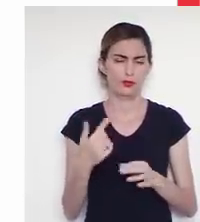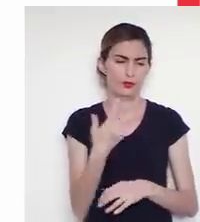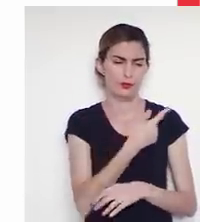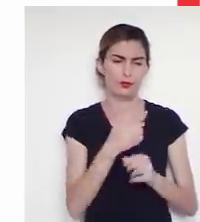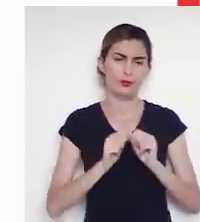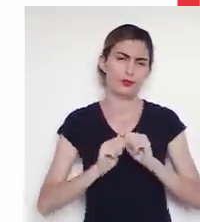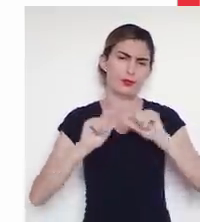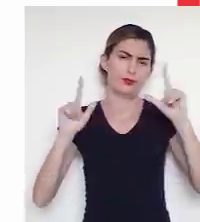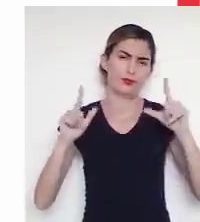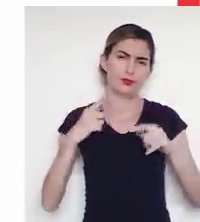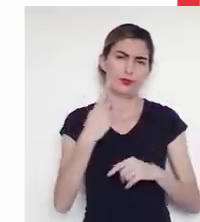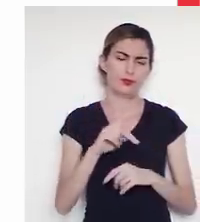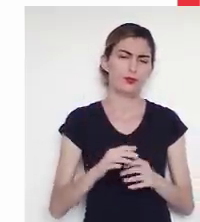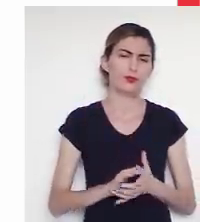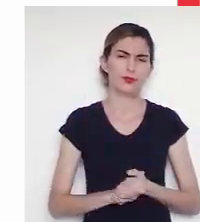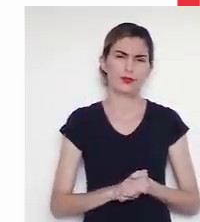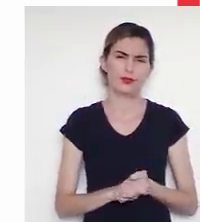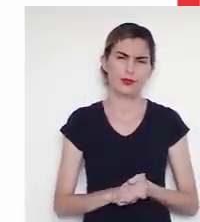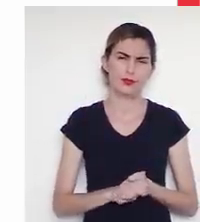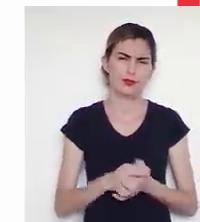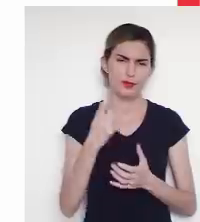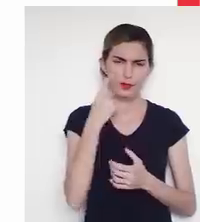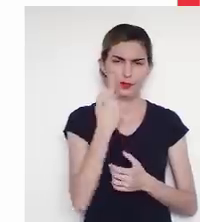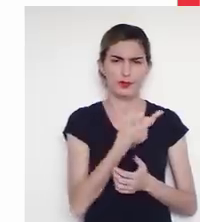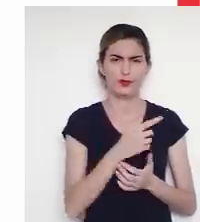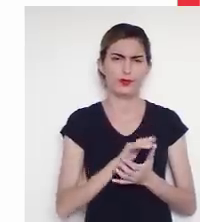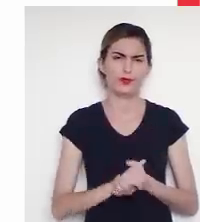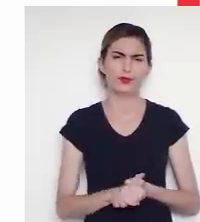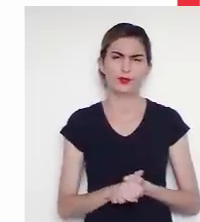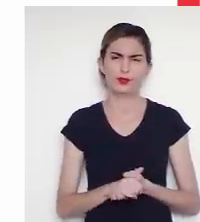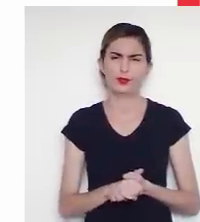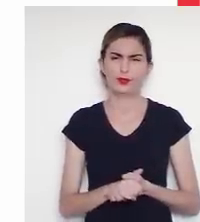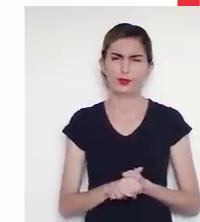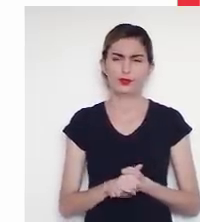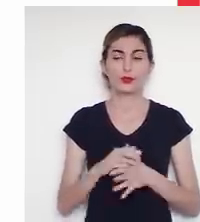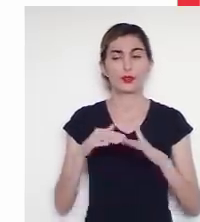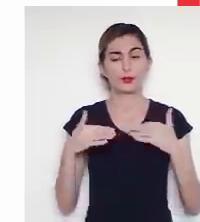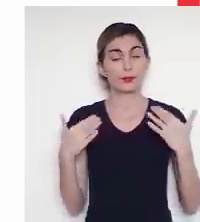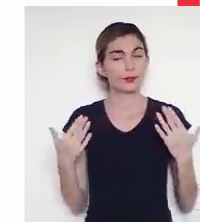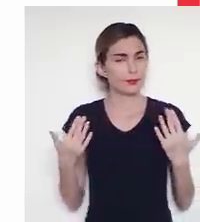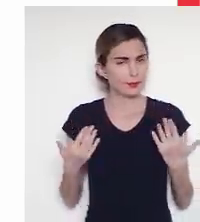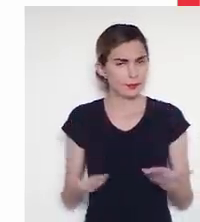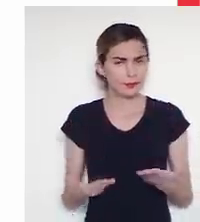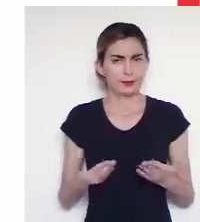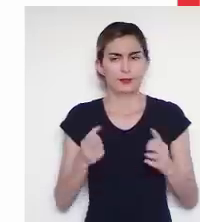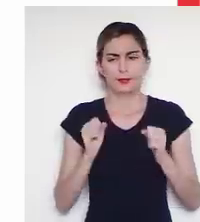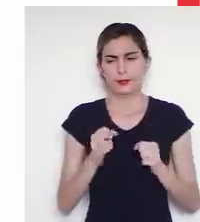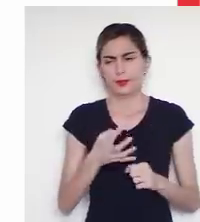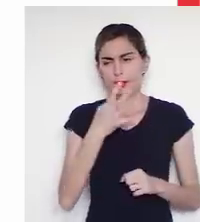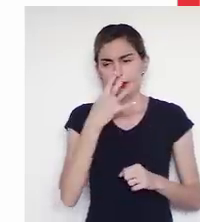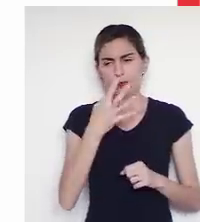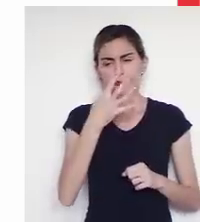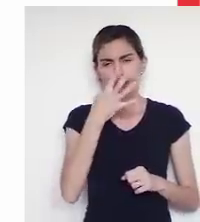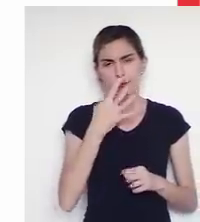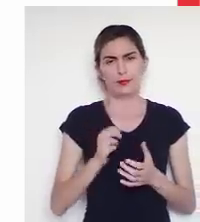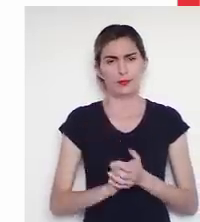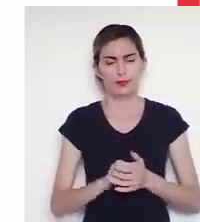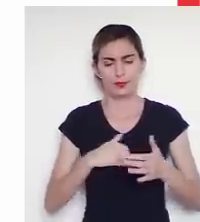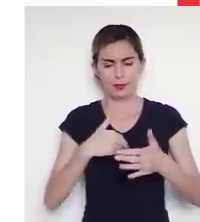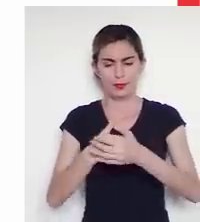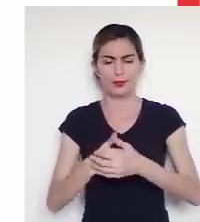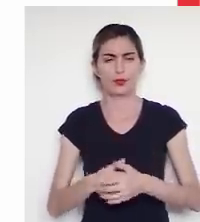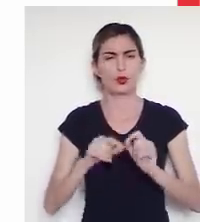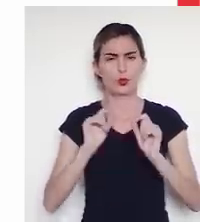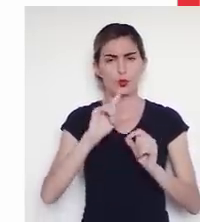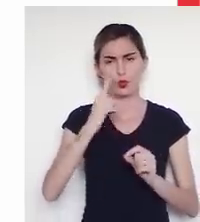aparecendo na tela do seu computador aí, ou do seu smartphone, beleza? E aí, você pode observar a